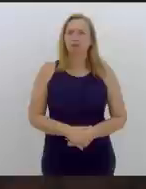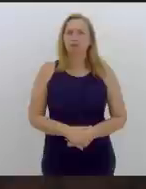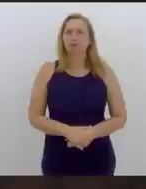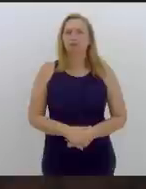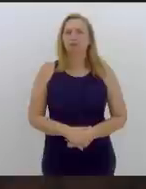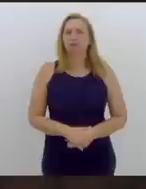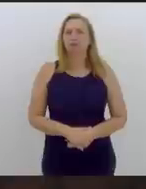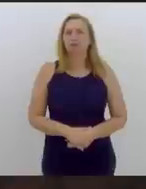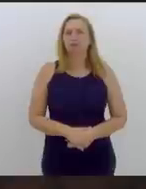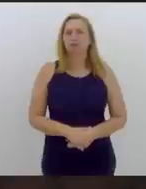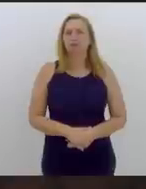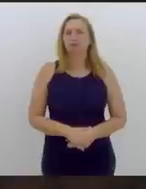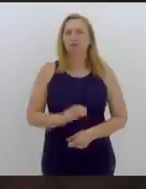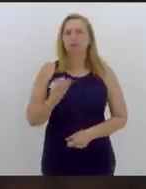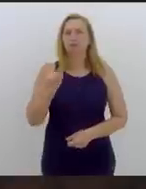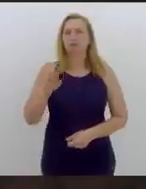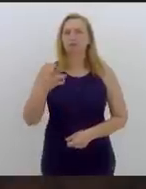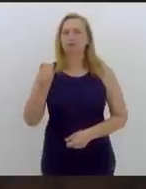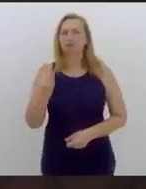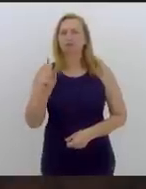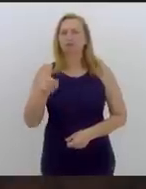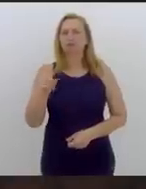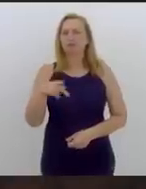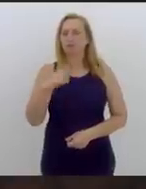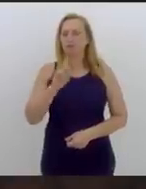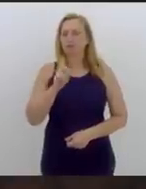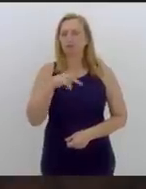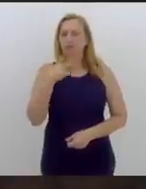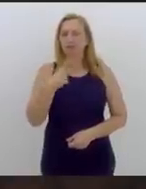o câmera para falar não então beleza